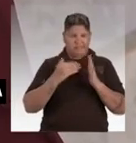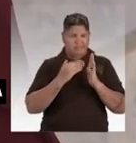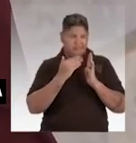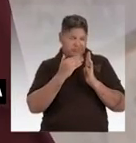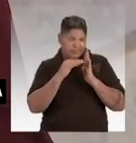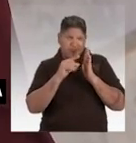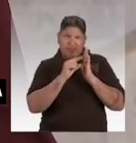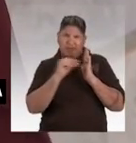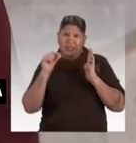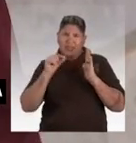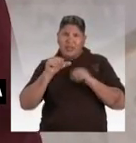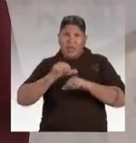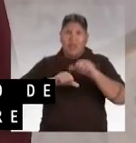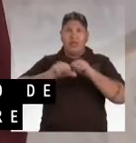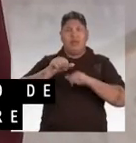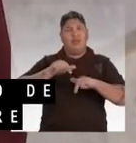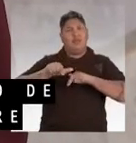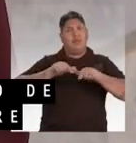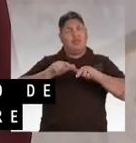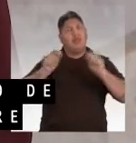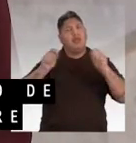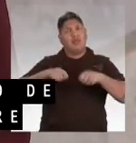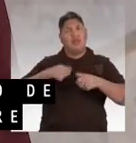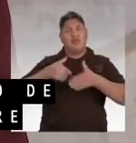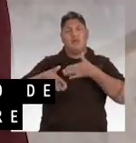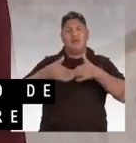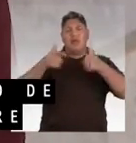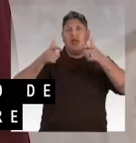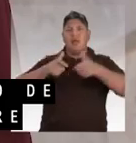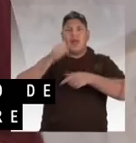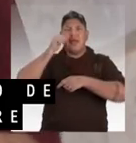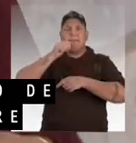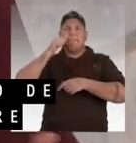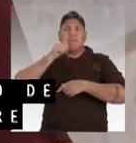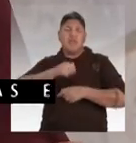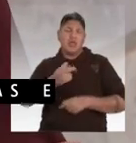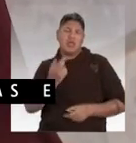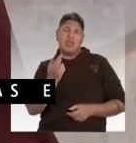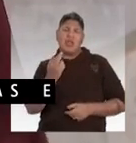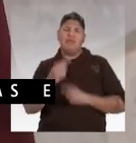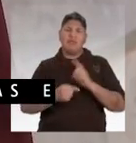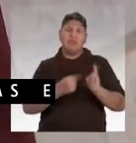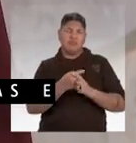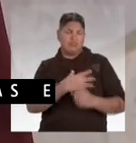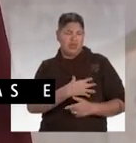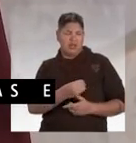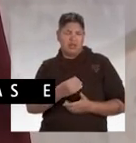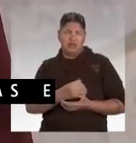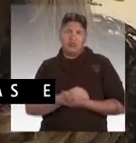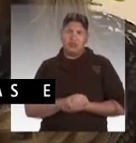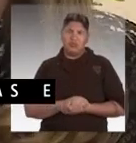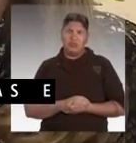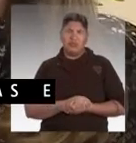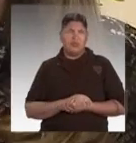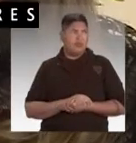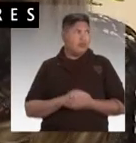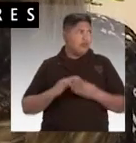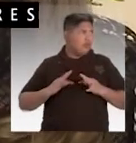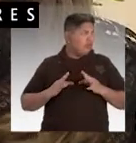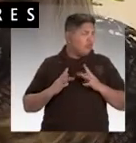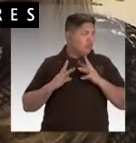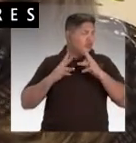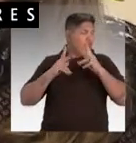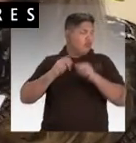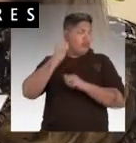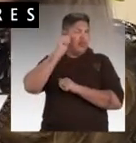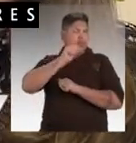reforma trabalhista que permitia o exercício de atividade insalubre por mulheres grávidas e lactantes. Que todas as